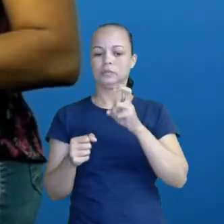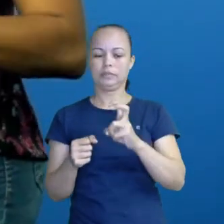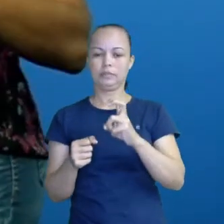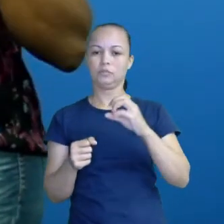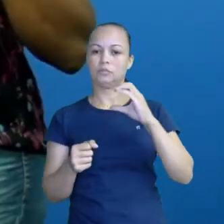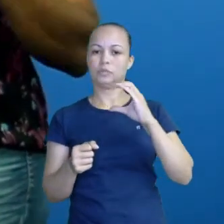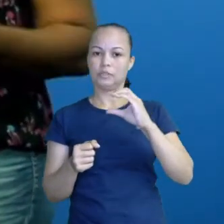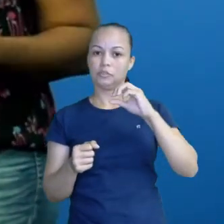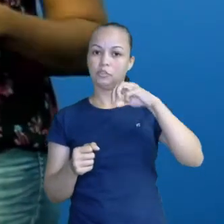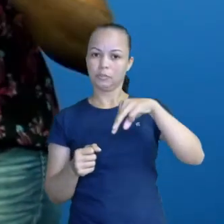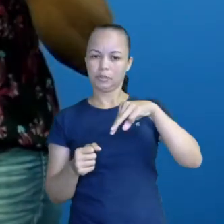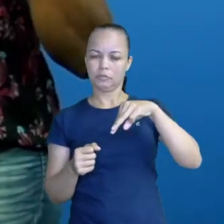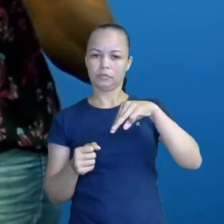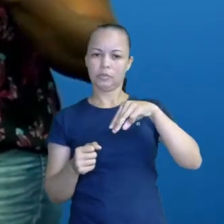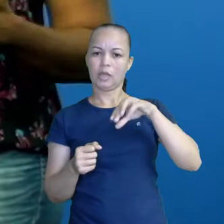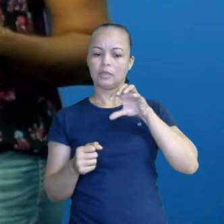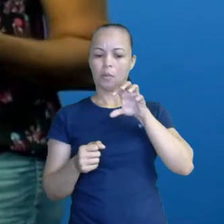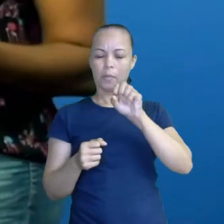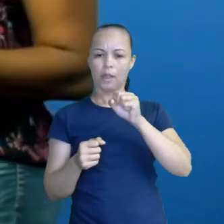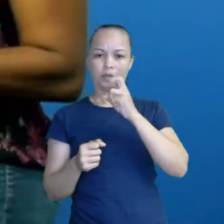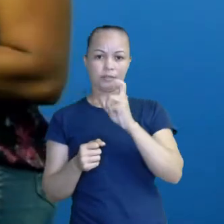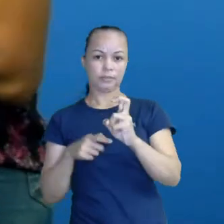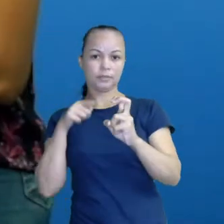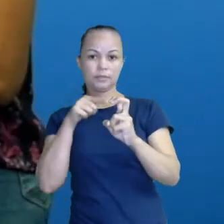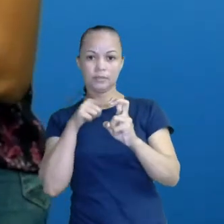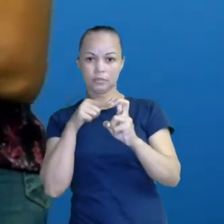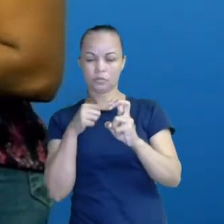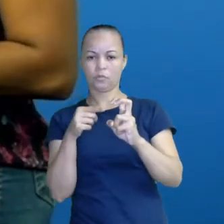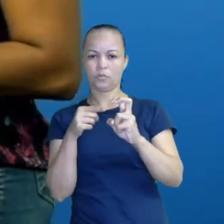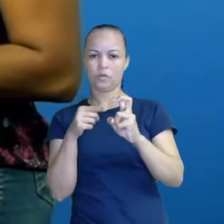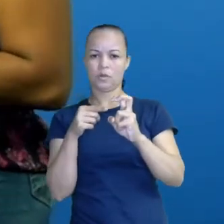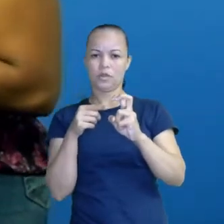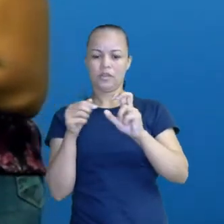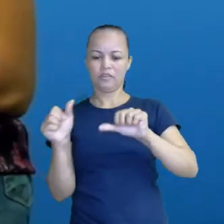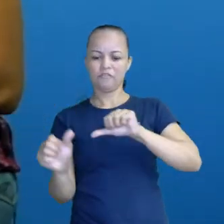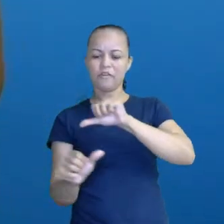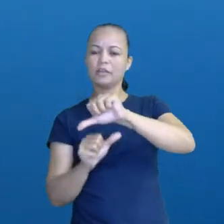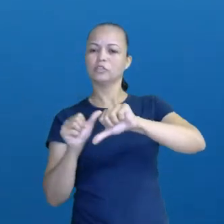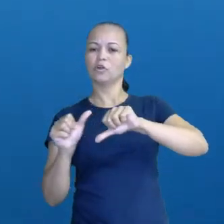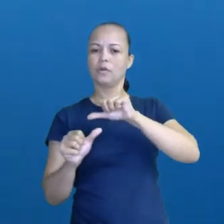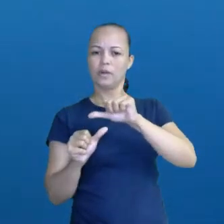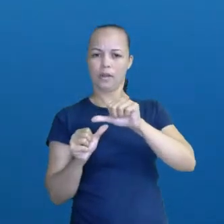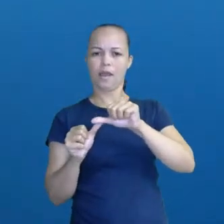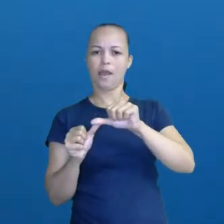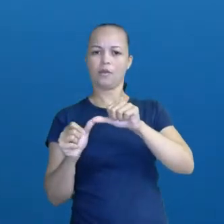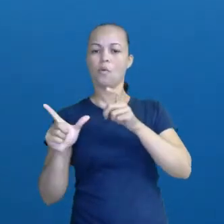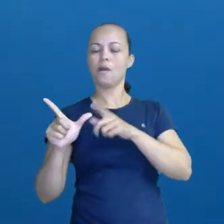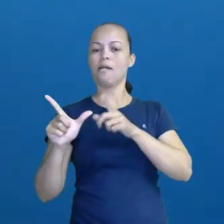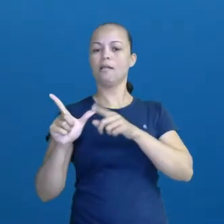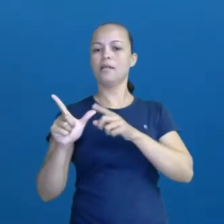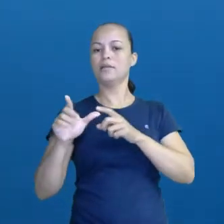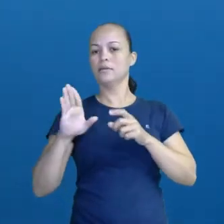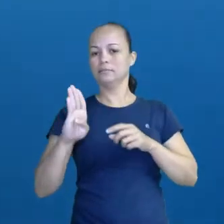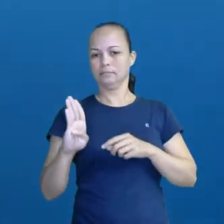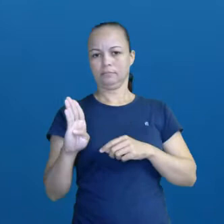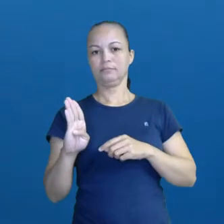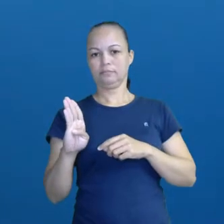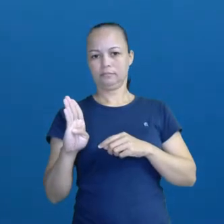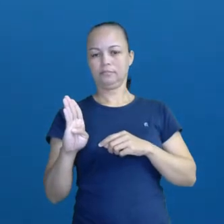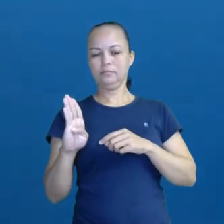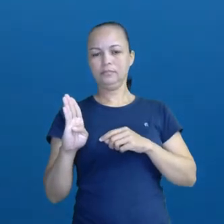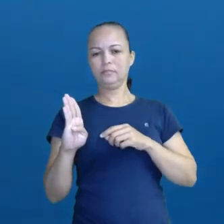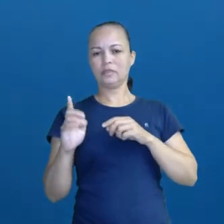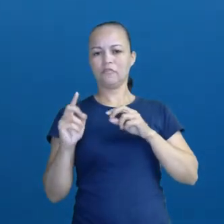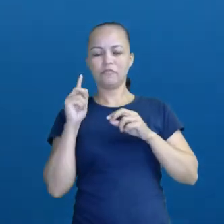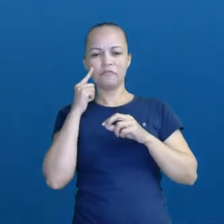cm Então você pega o valor cinco cê vai substituir aqui ó na letrinha B que